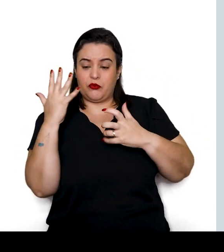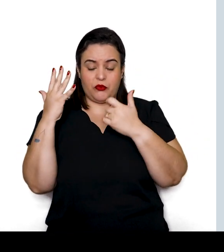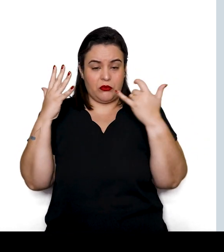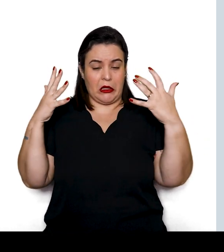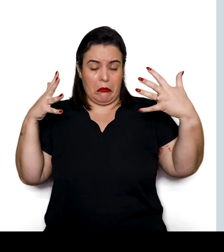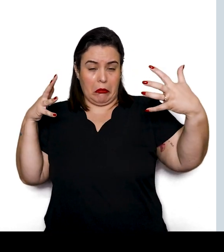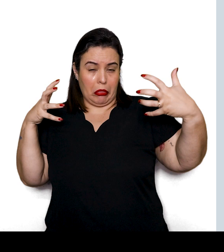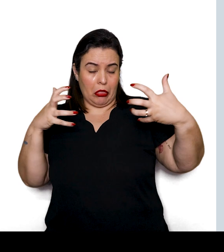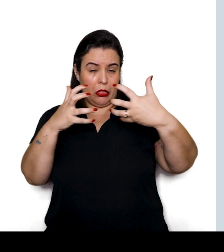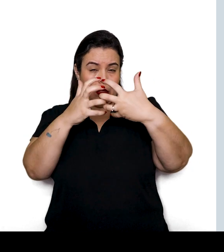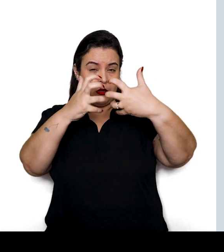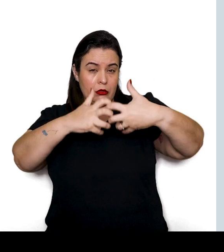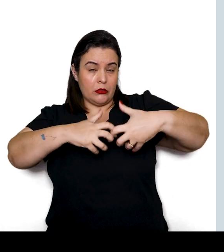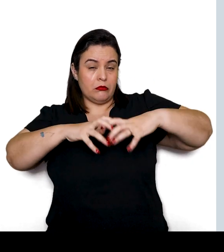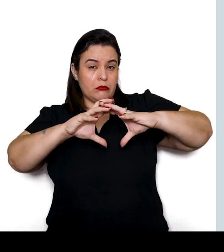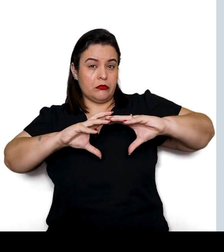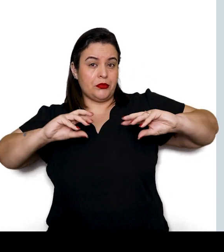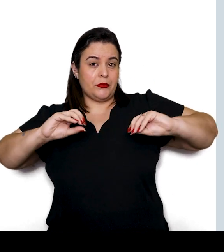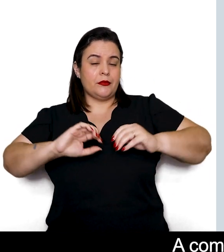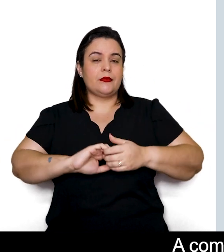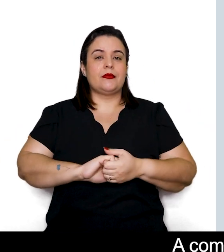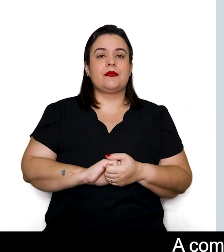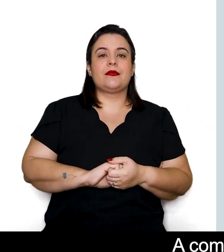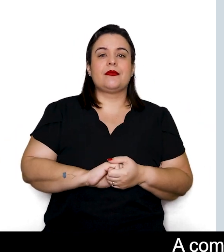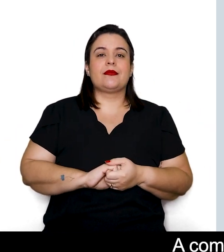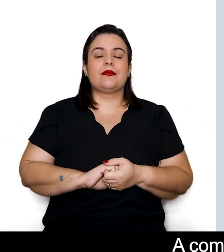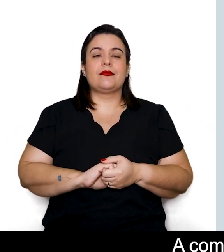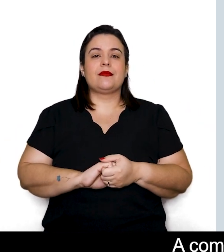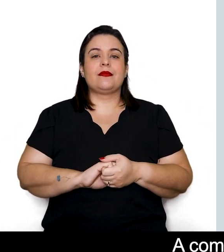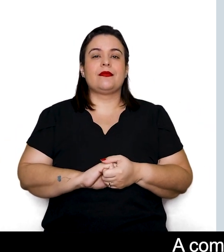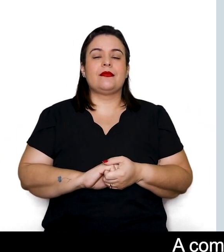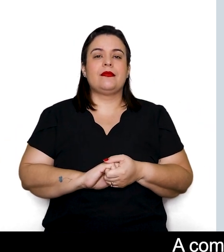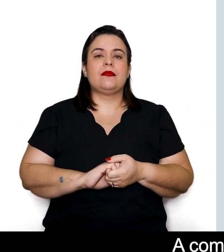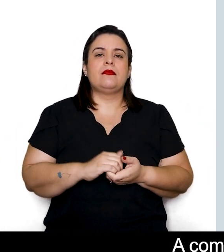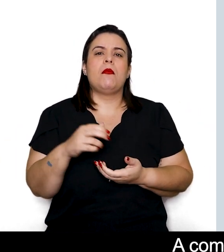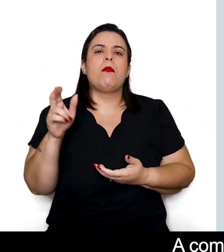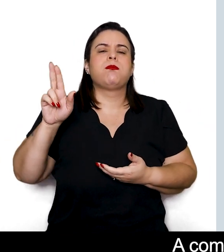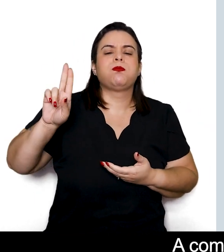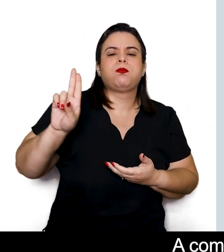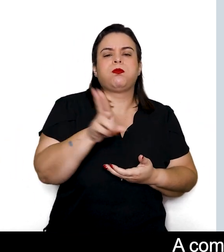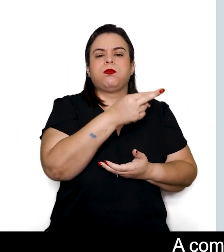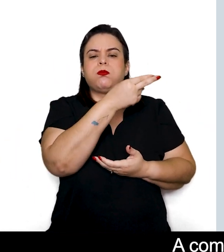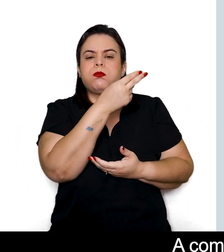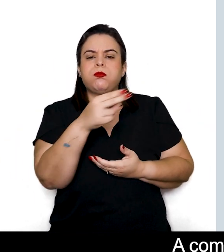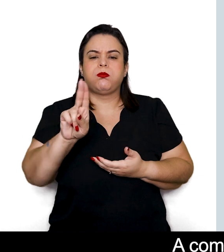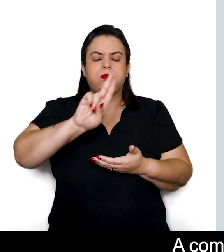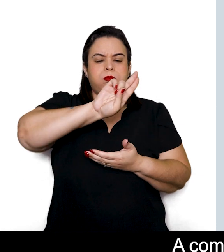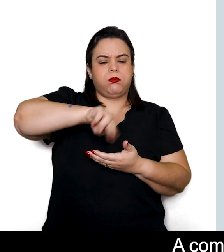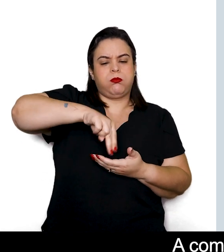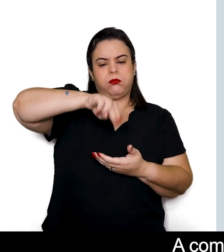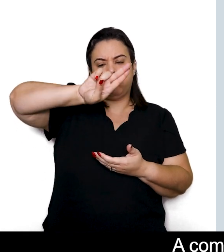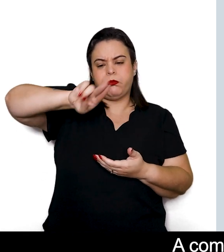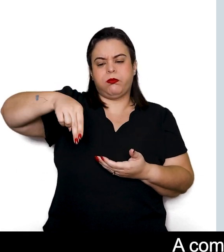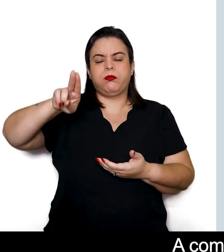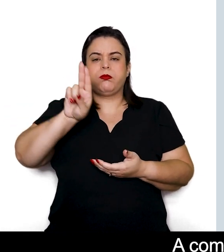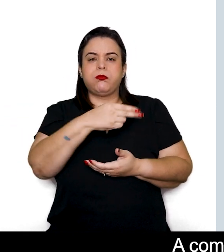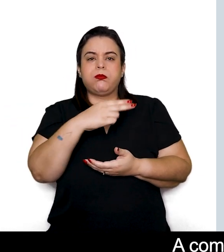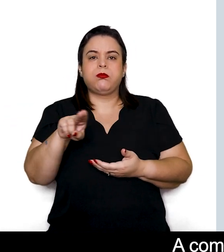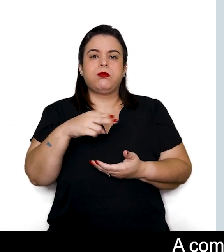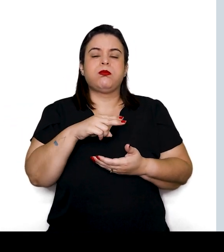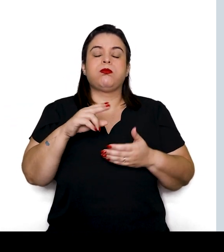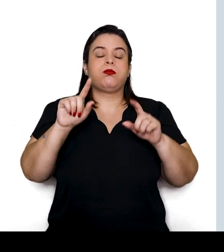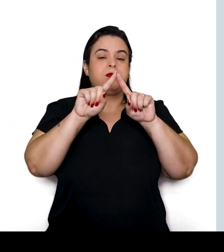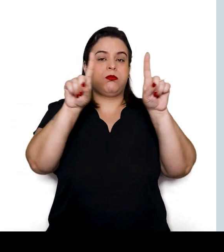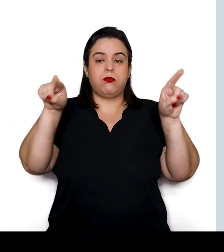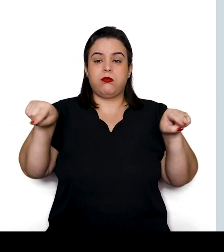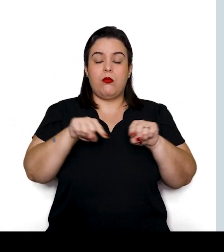formas e cores da vegetação densa. A composição é marcada por pinceladas largas, espessas e